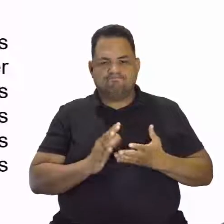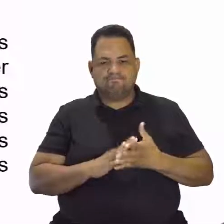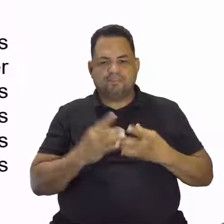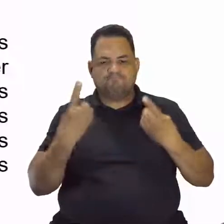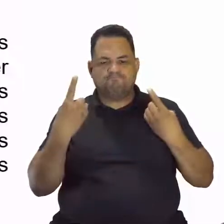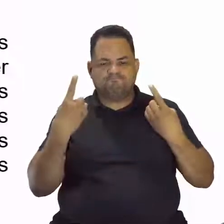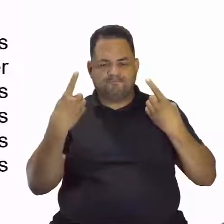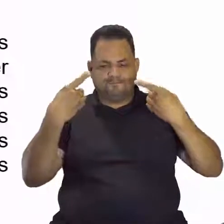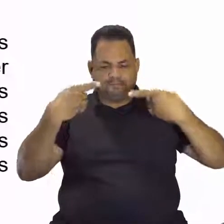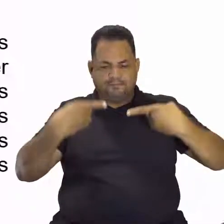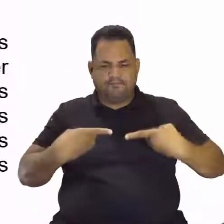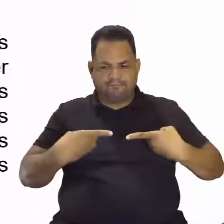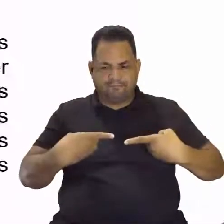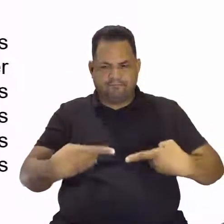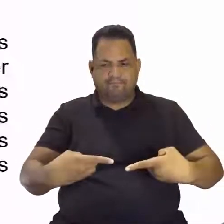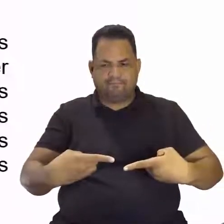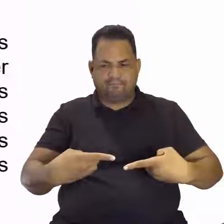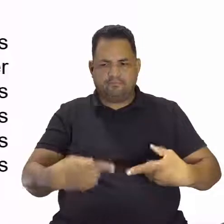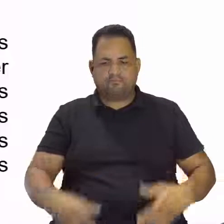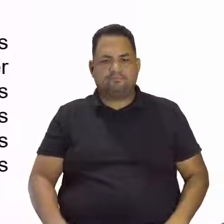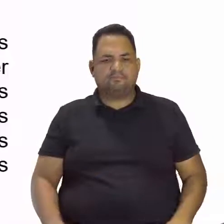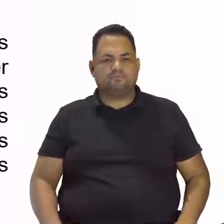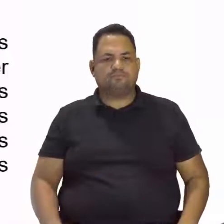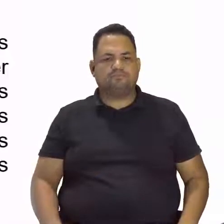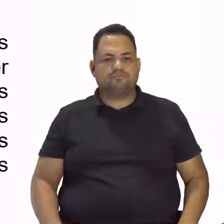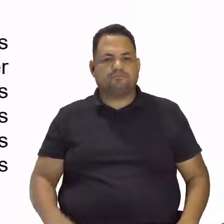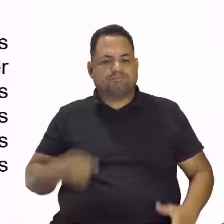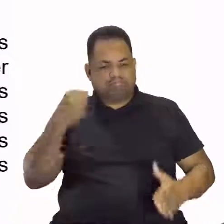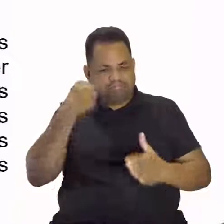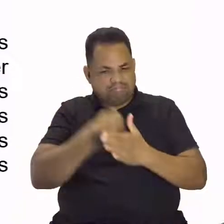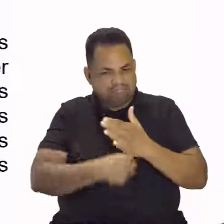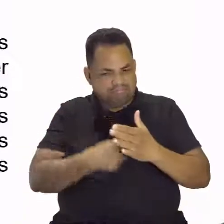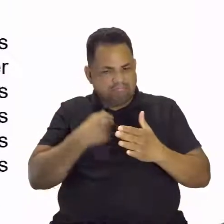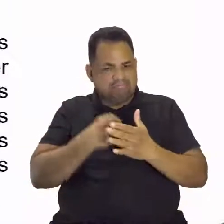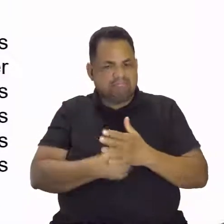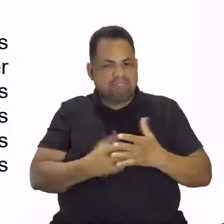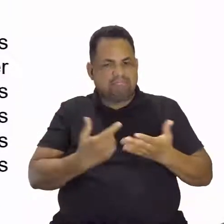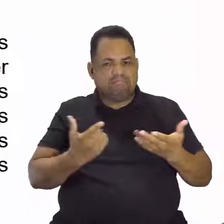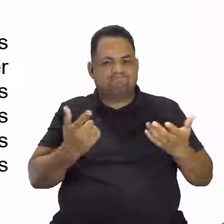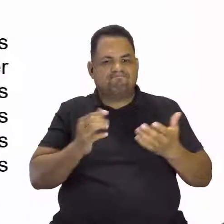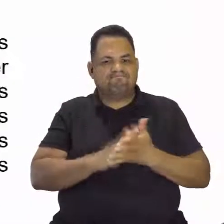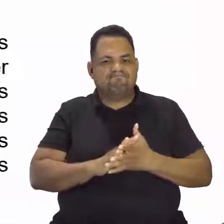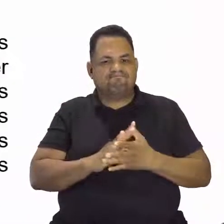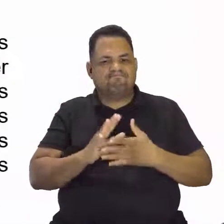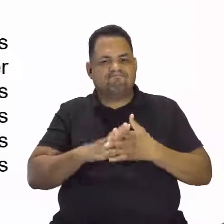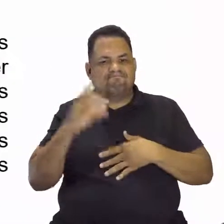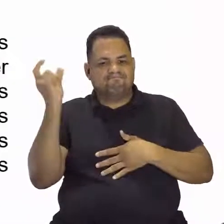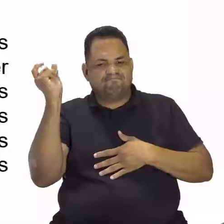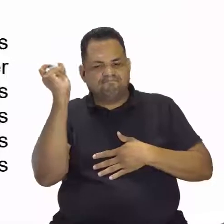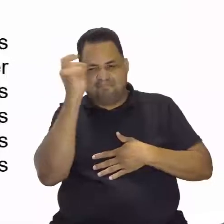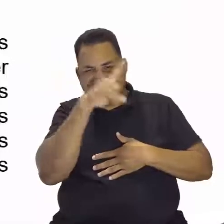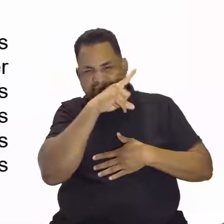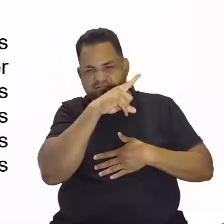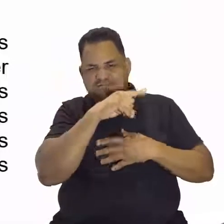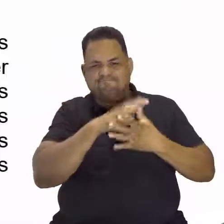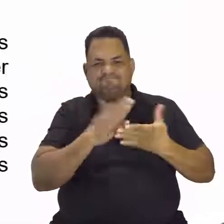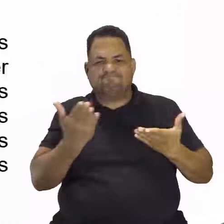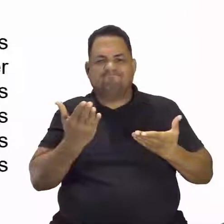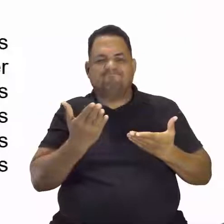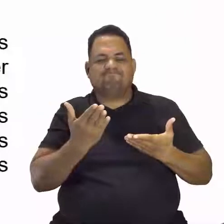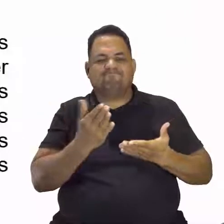desafio, maior embate, as maiores complexidades, elas giram